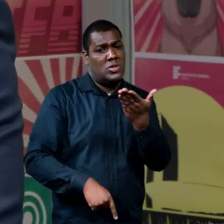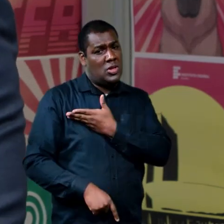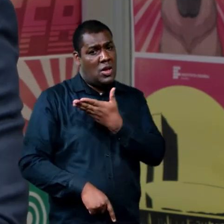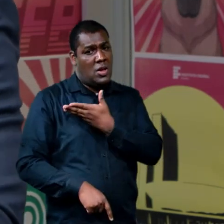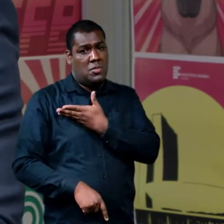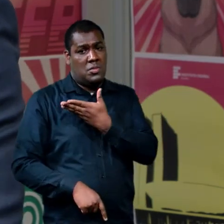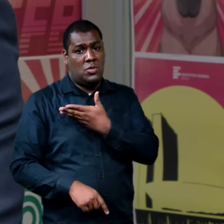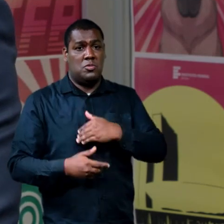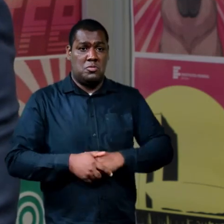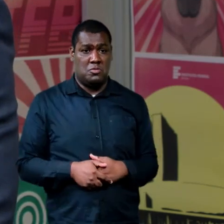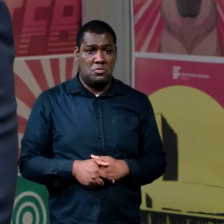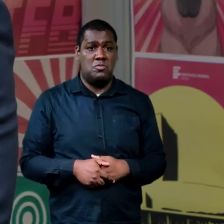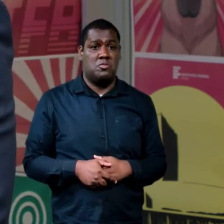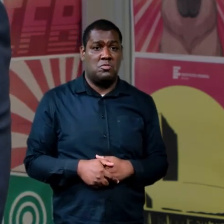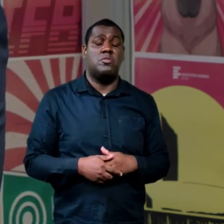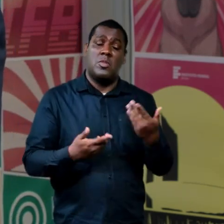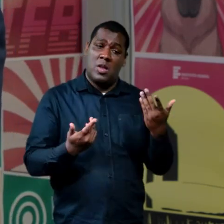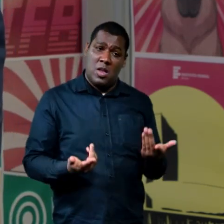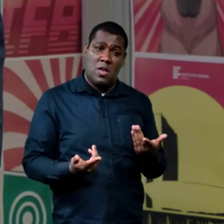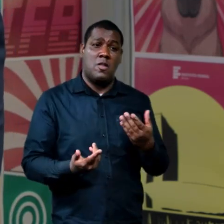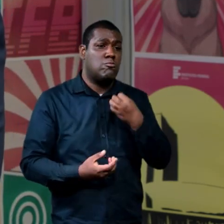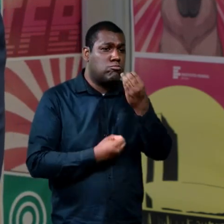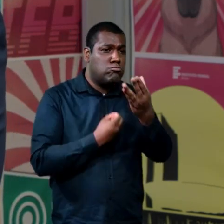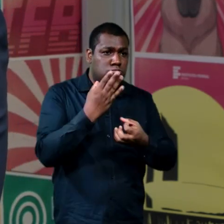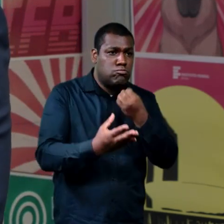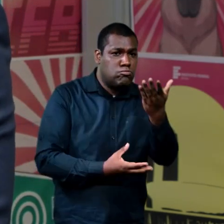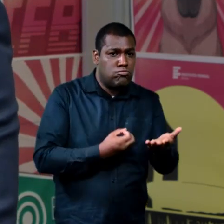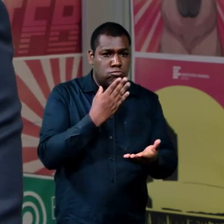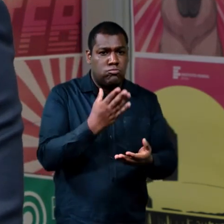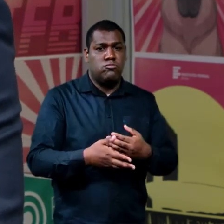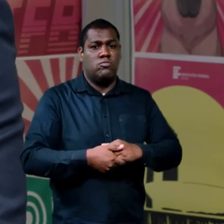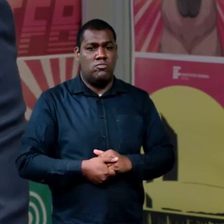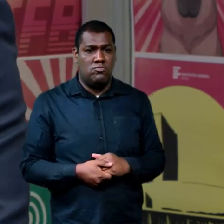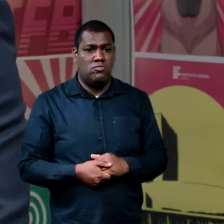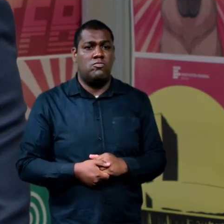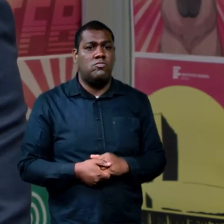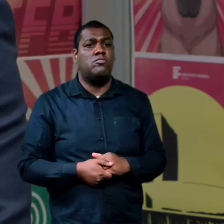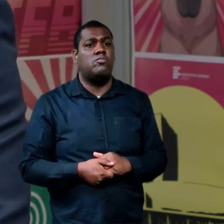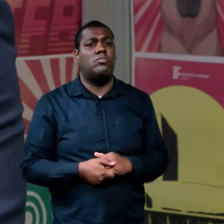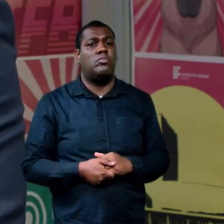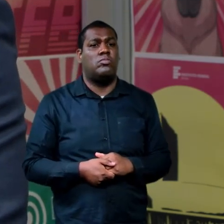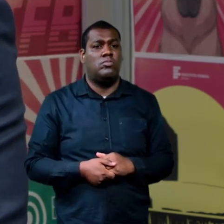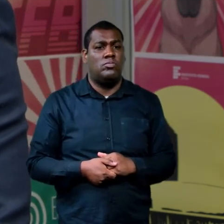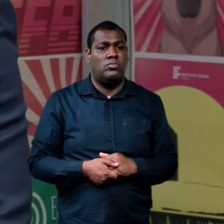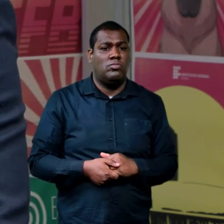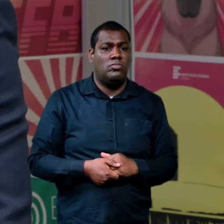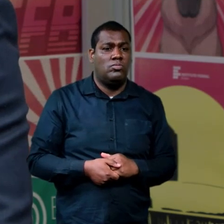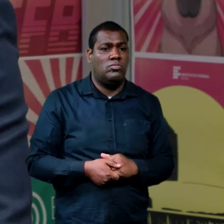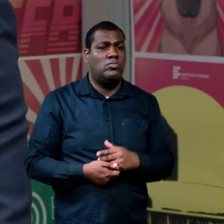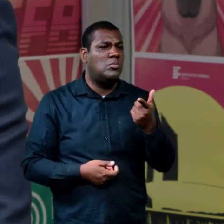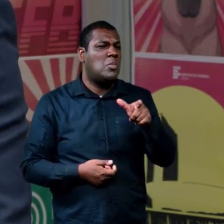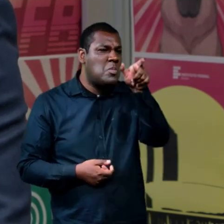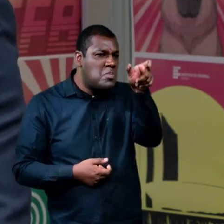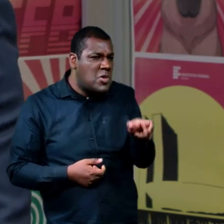amigas e acabam colocando esse relato. E se estiver bem identificado a autoria, quem é a